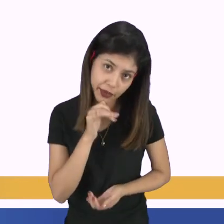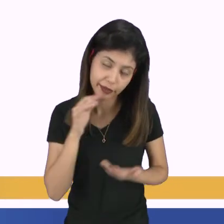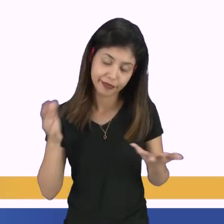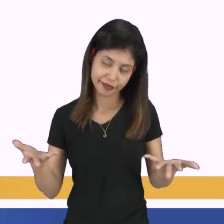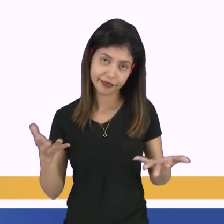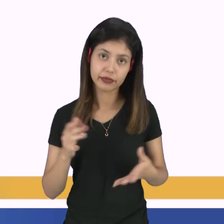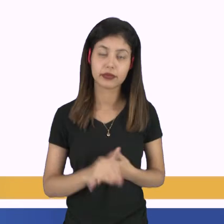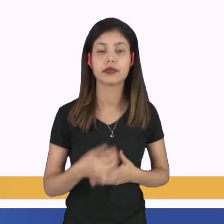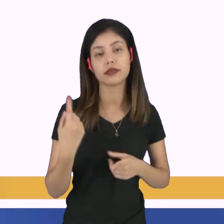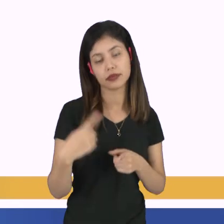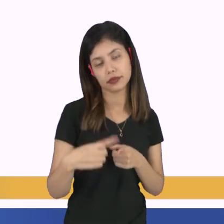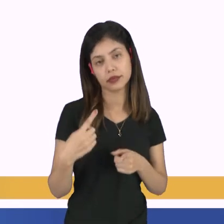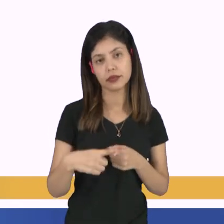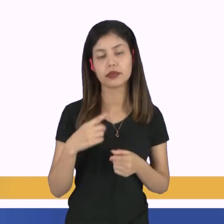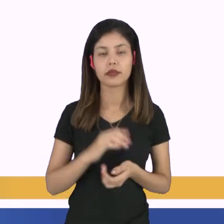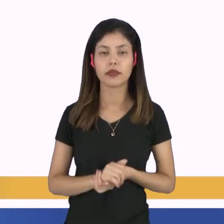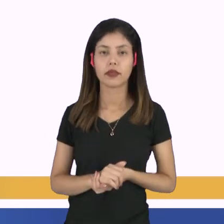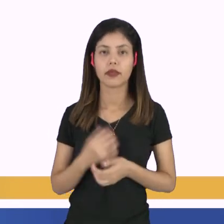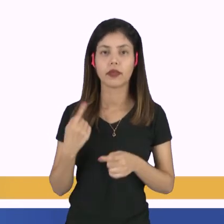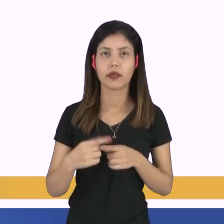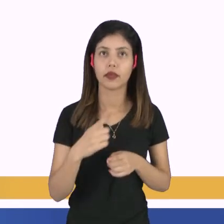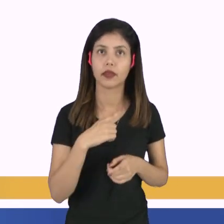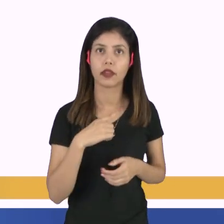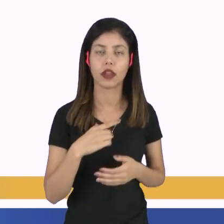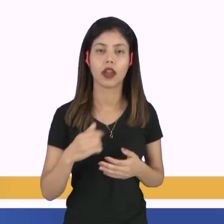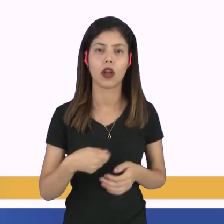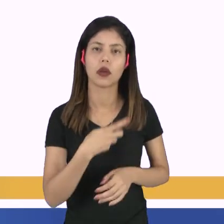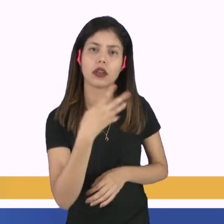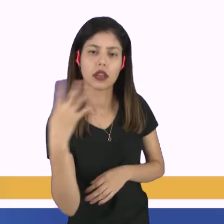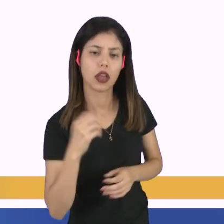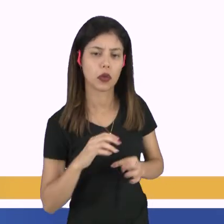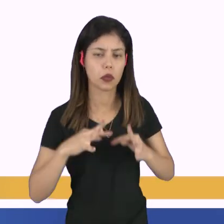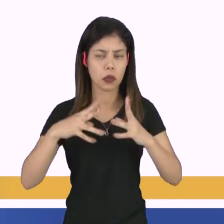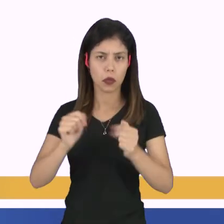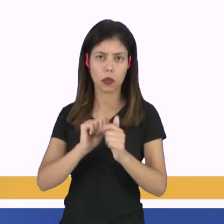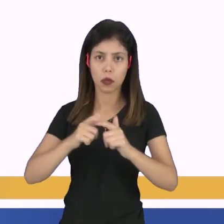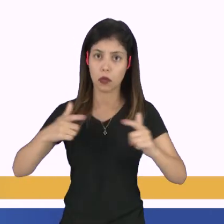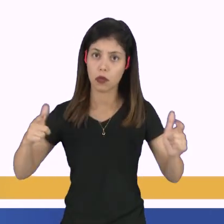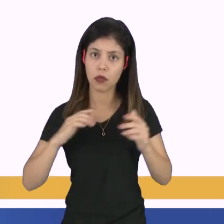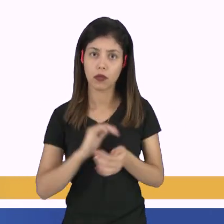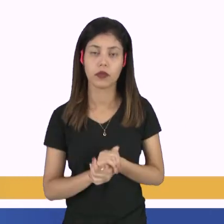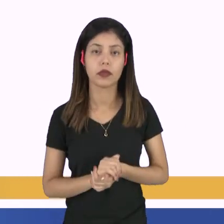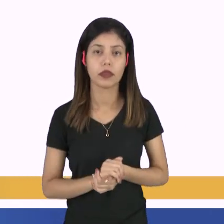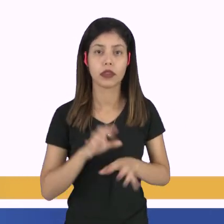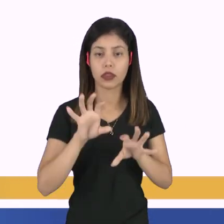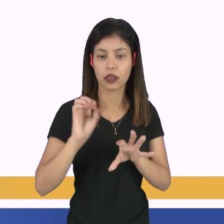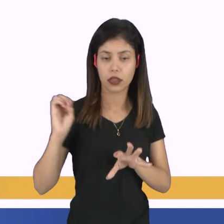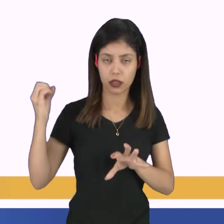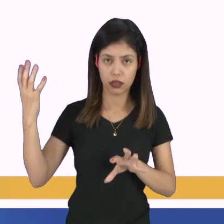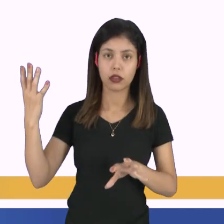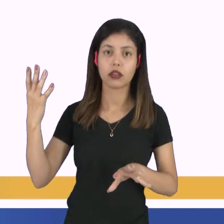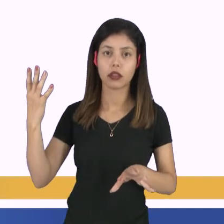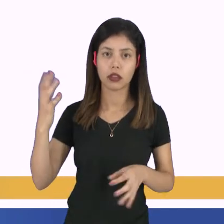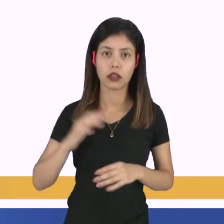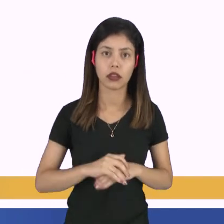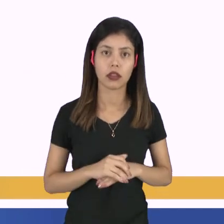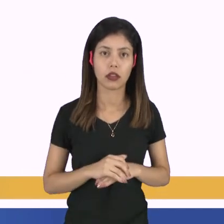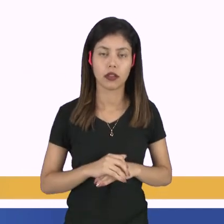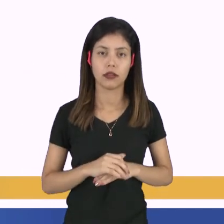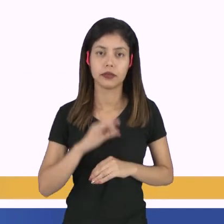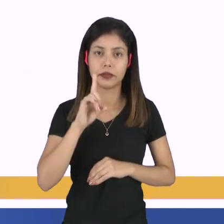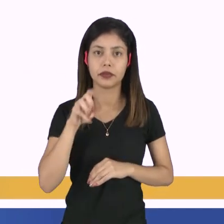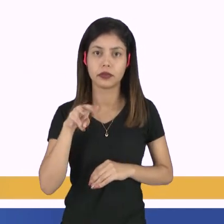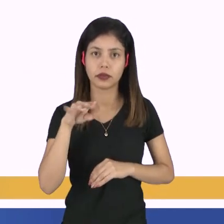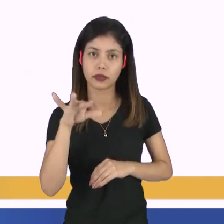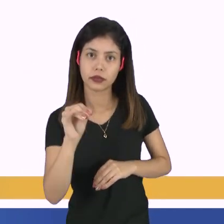né? Por quê? Porque eu tenho aí uma quantidade inteira de brinquedos. Então, nesse caso, o domínio